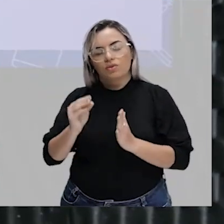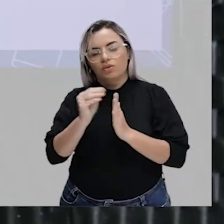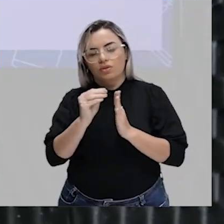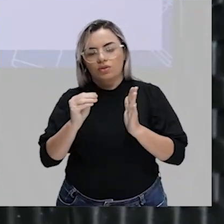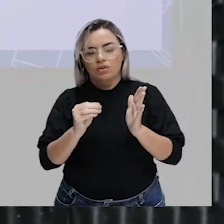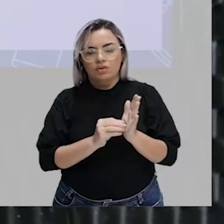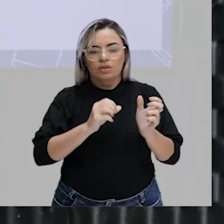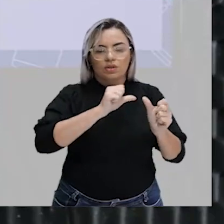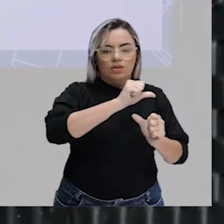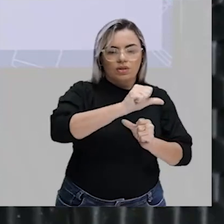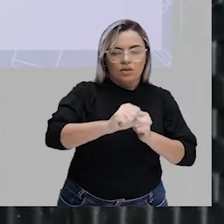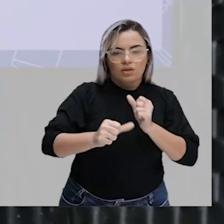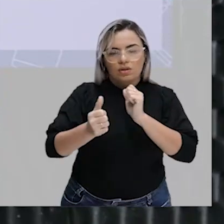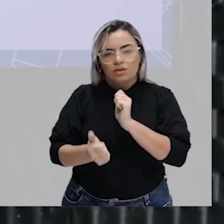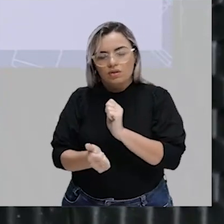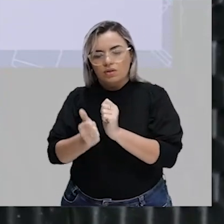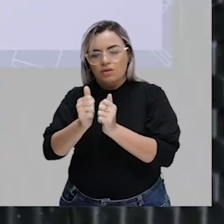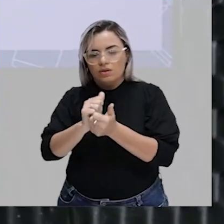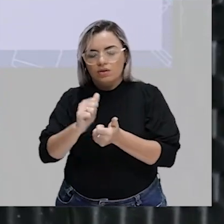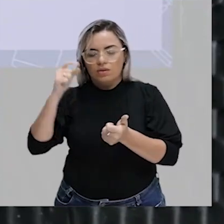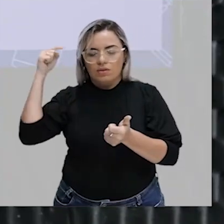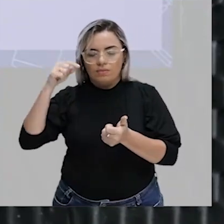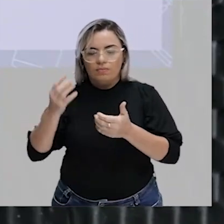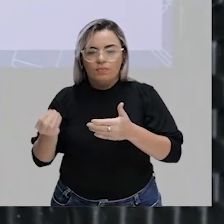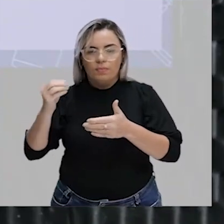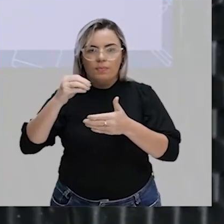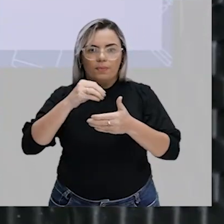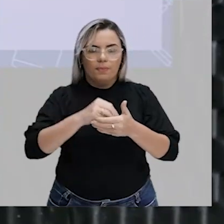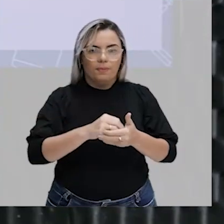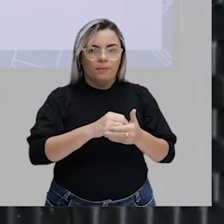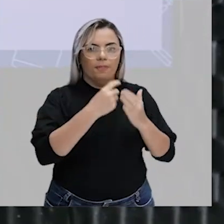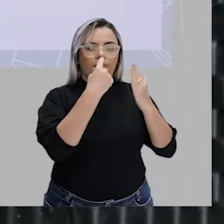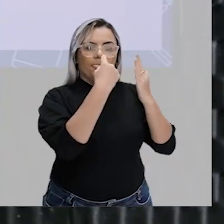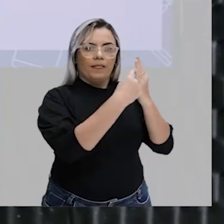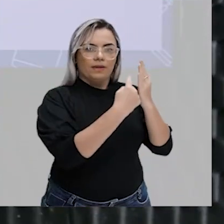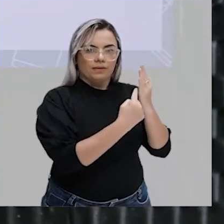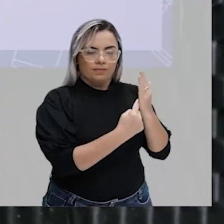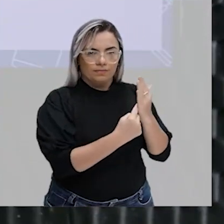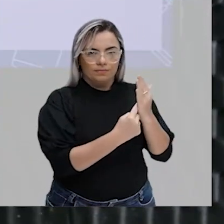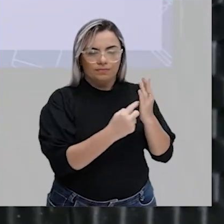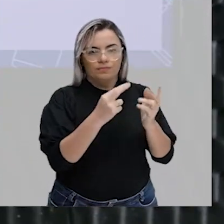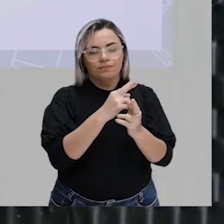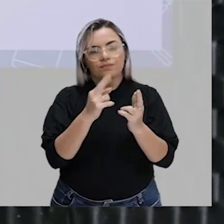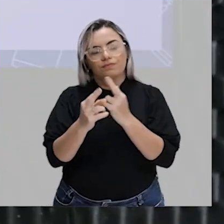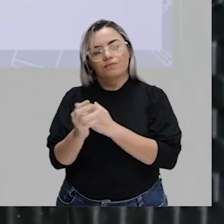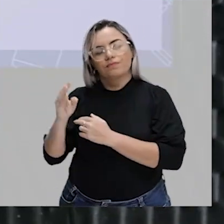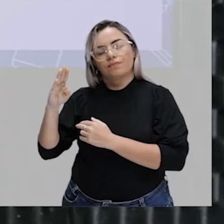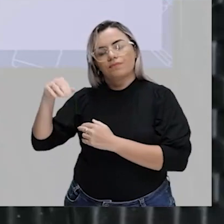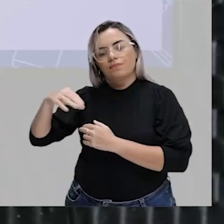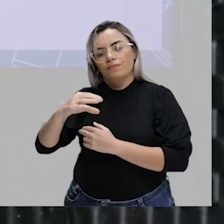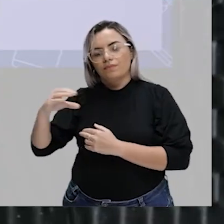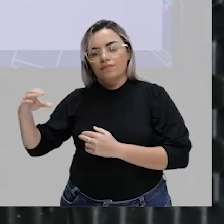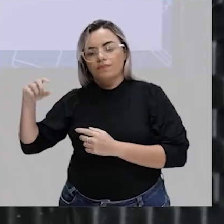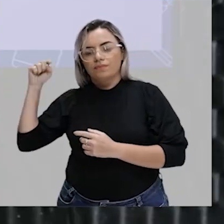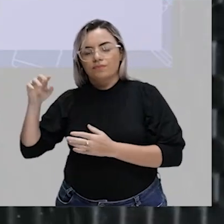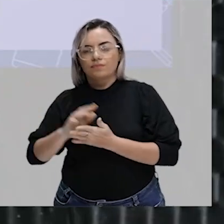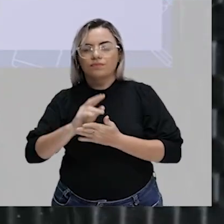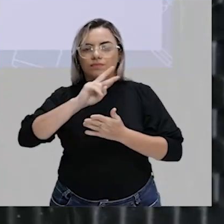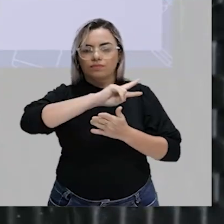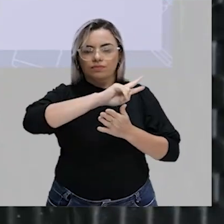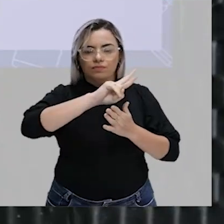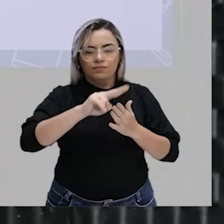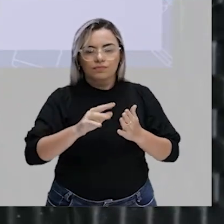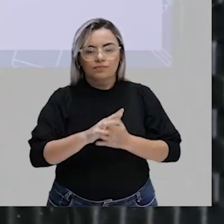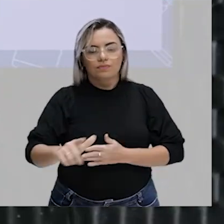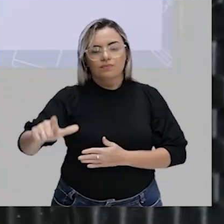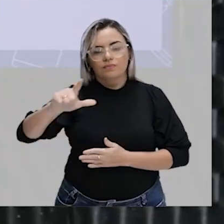esportivização. Dentro da classificação dos esportes, na BNCC, eles classificam de várias formas lá. Existem